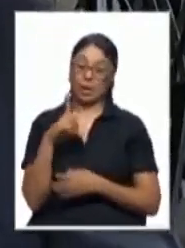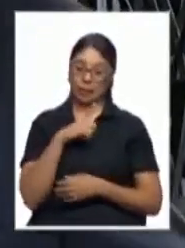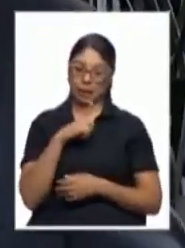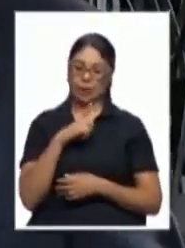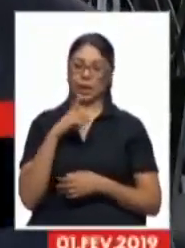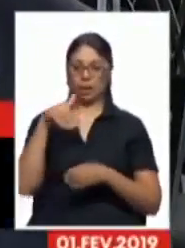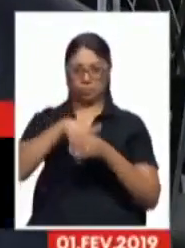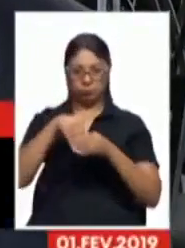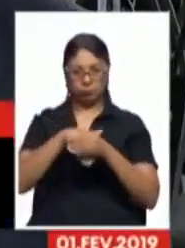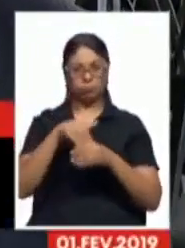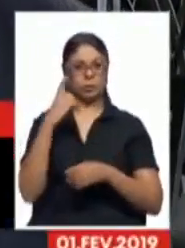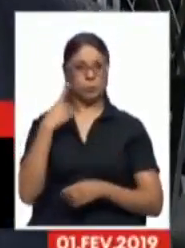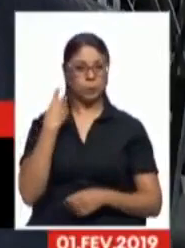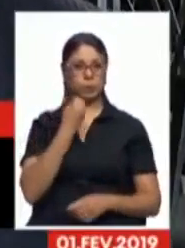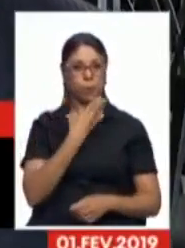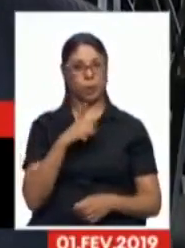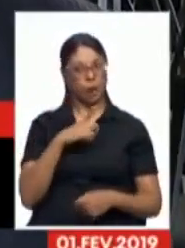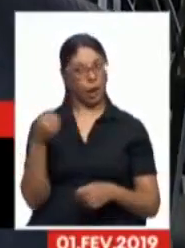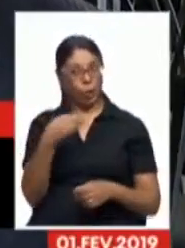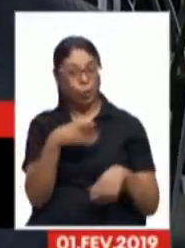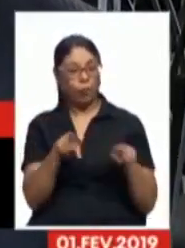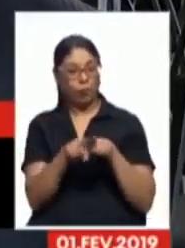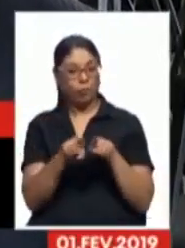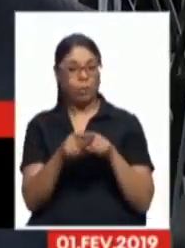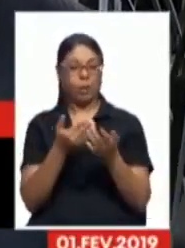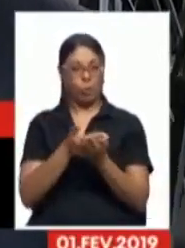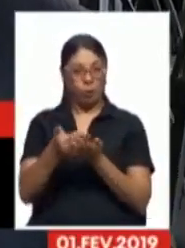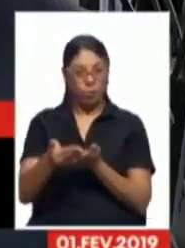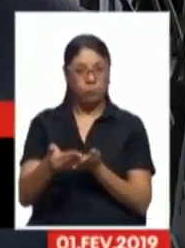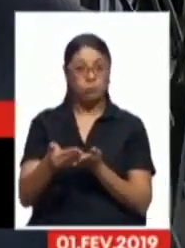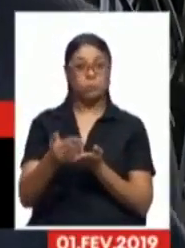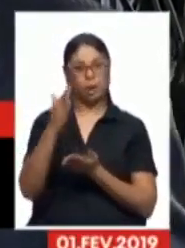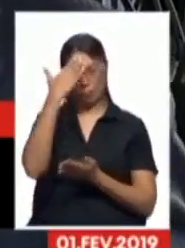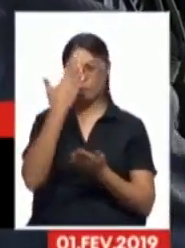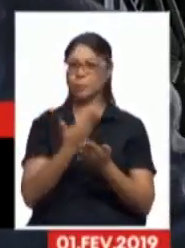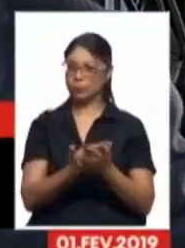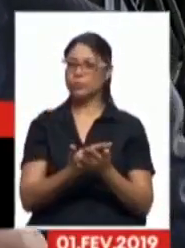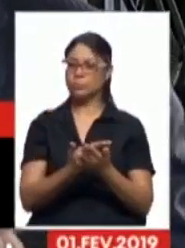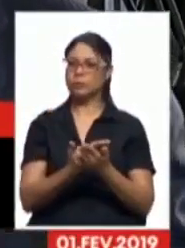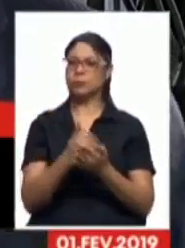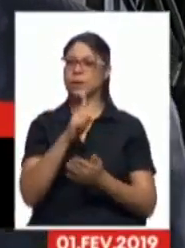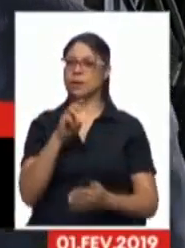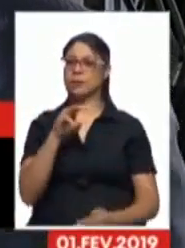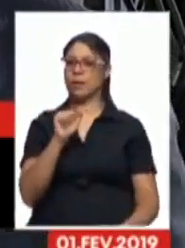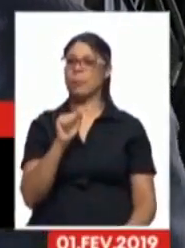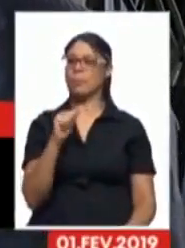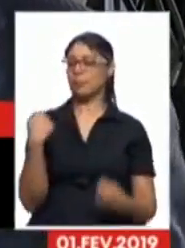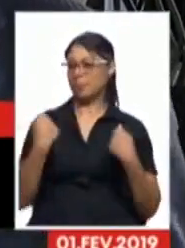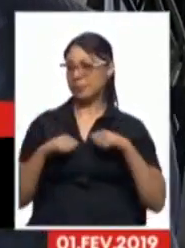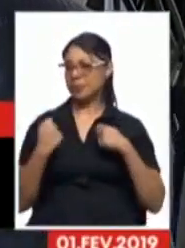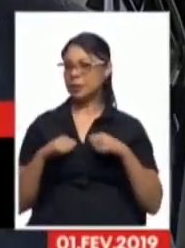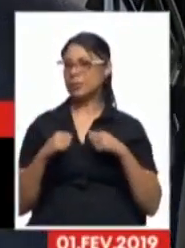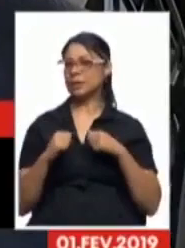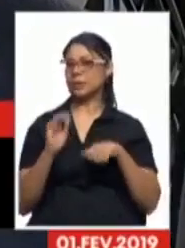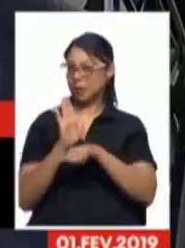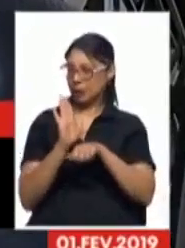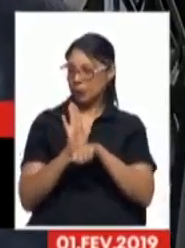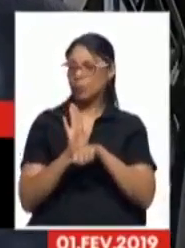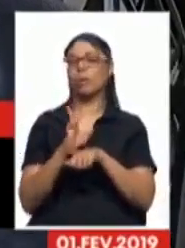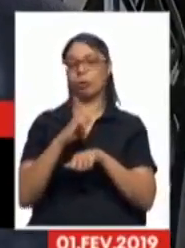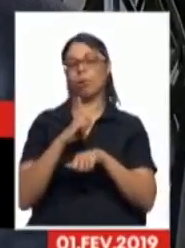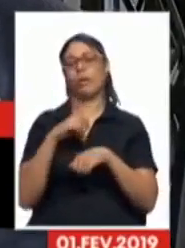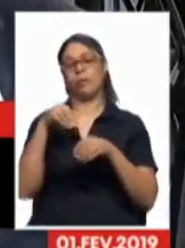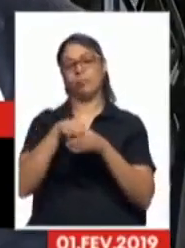experientes e também os novos que chegaram aí. Então a gente acredita que o Zema vai ter o que ele precisa de ter de apoio na Assembleia Legislativa